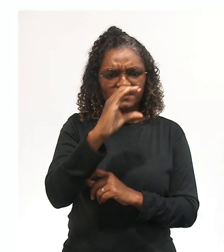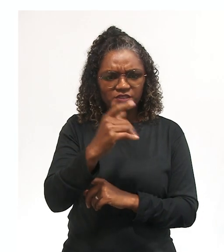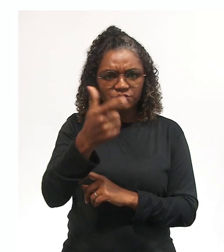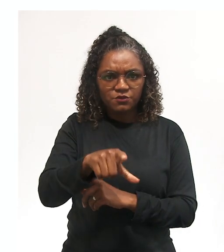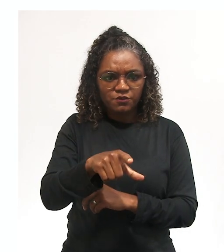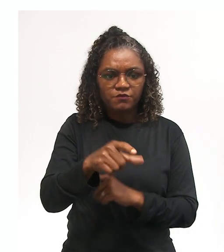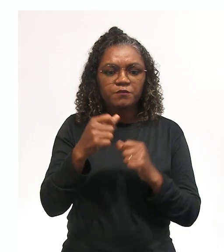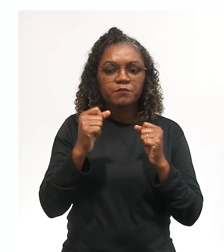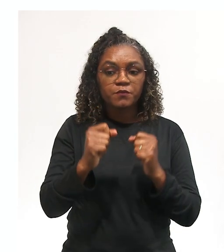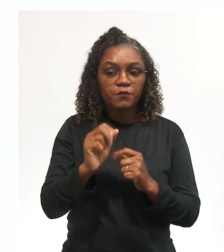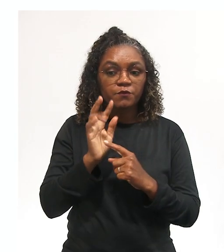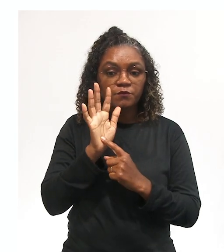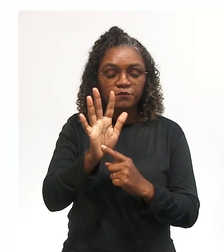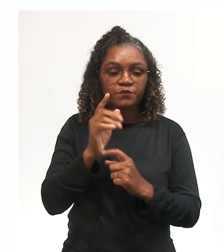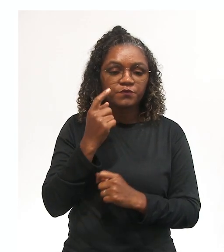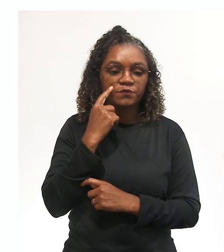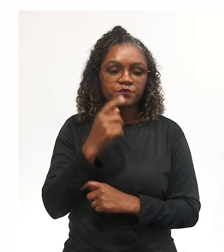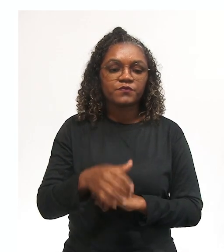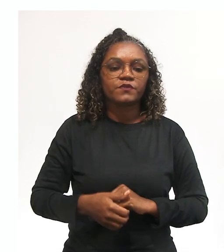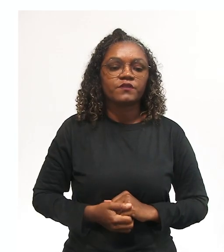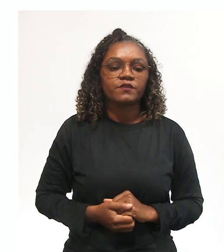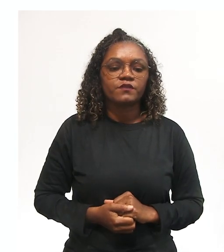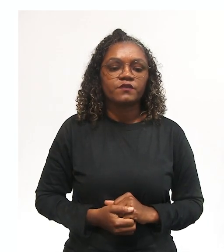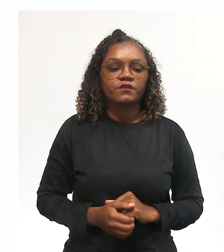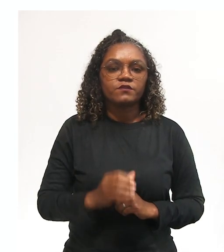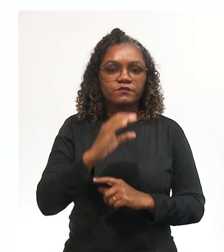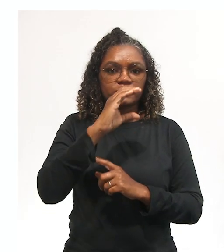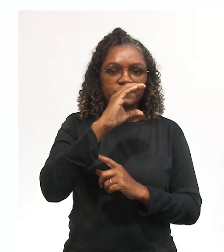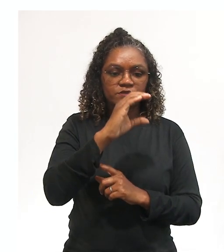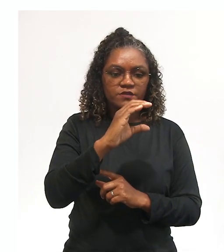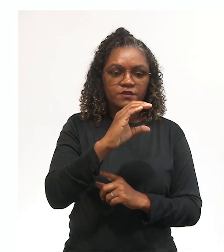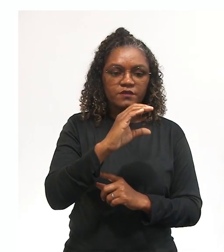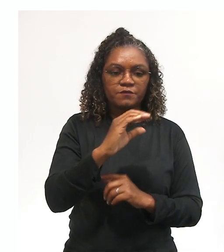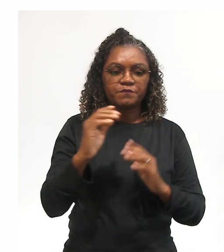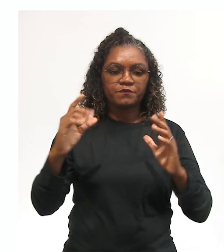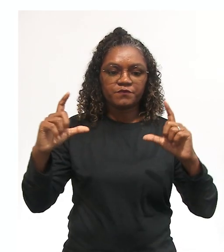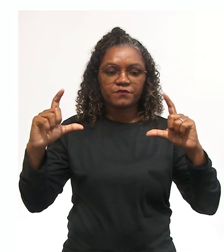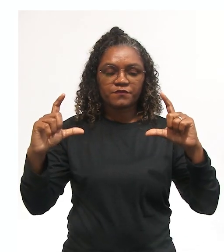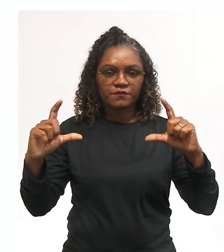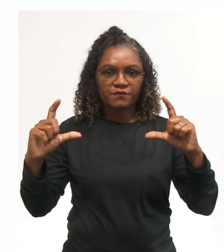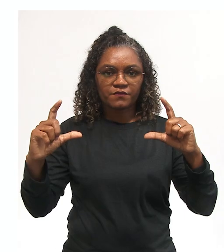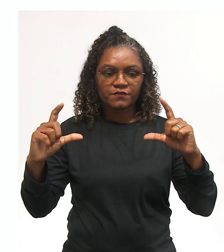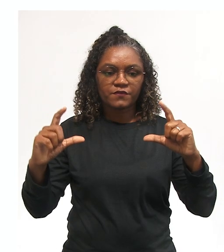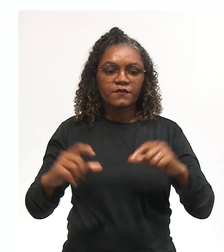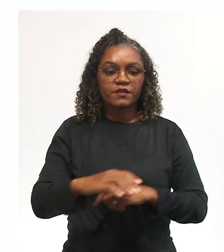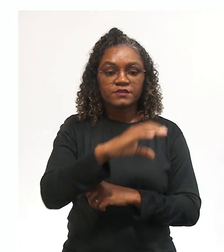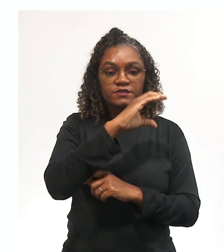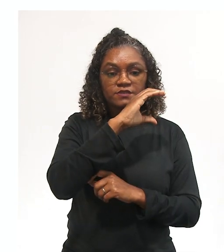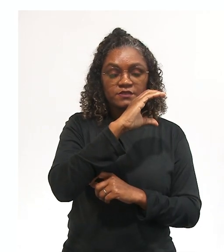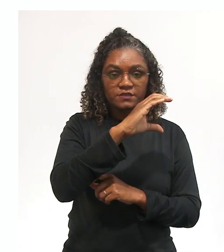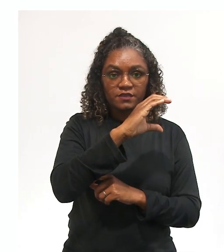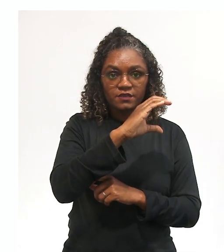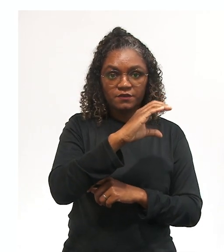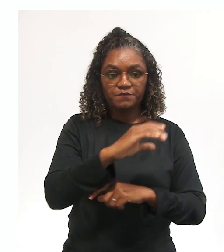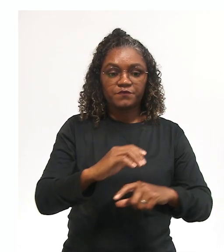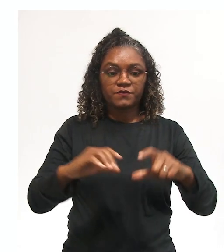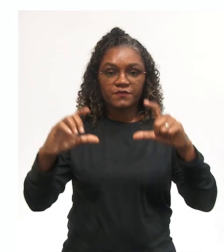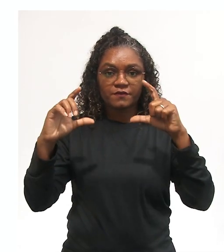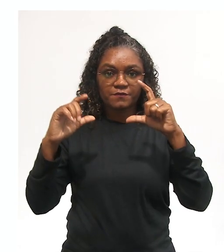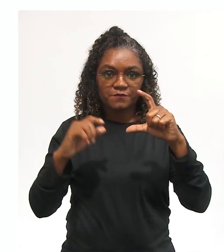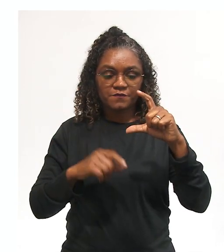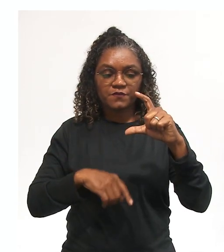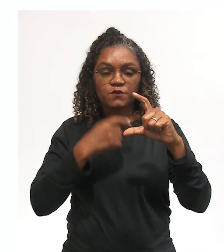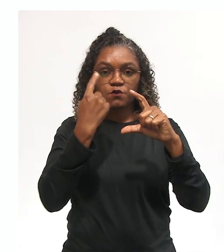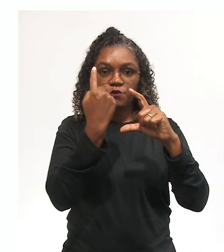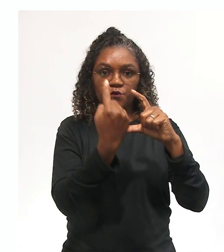em evidência. Então eu coloco C em evidência, então fica C, abre parêntese, 1